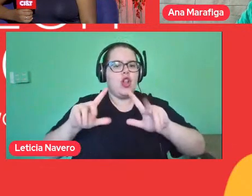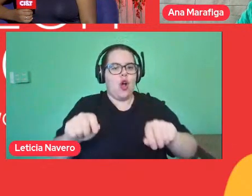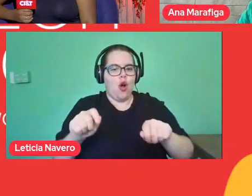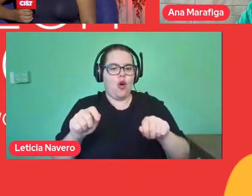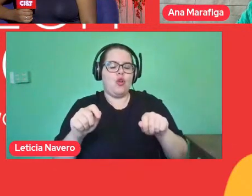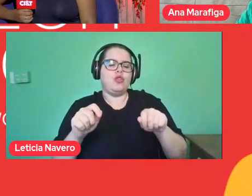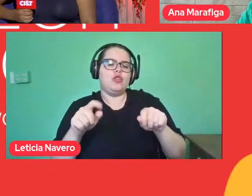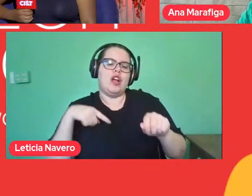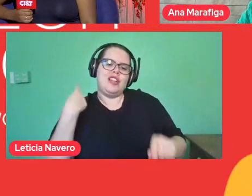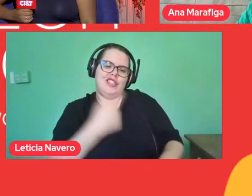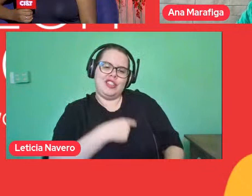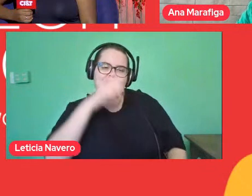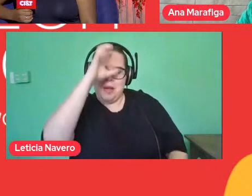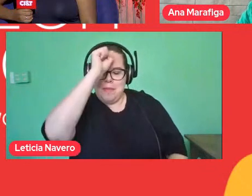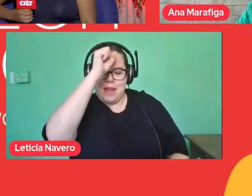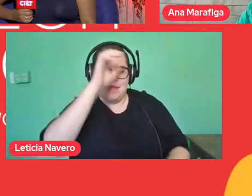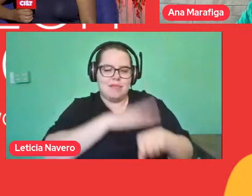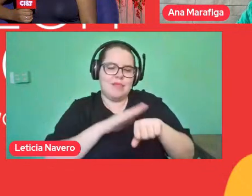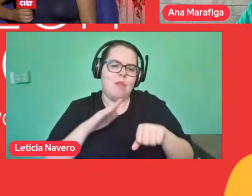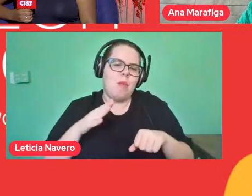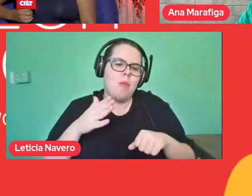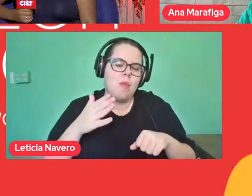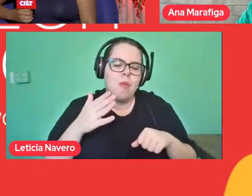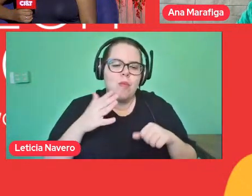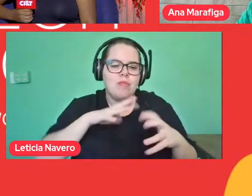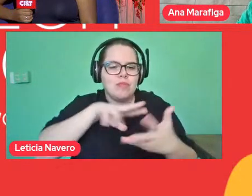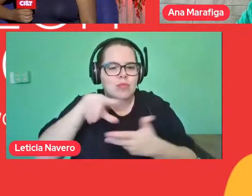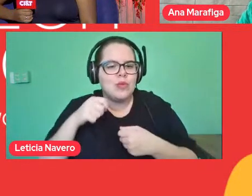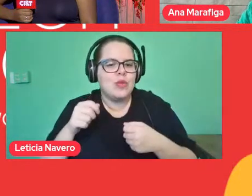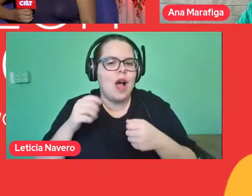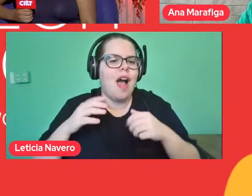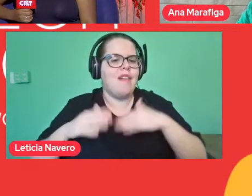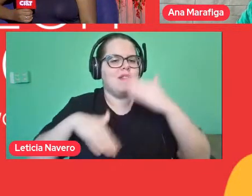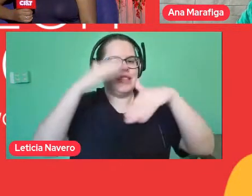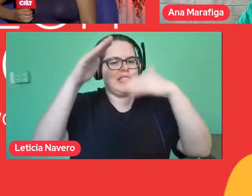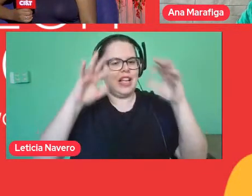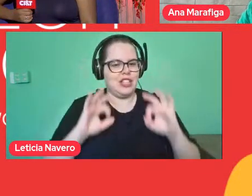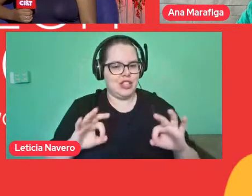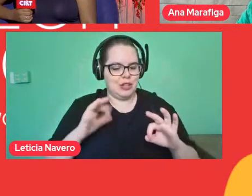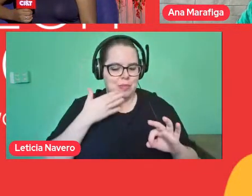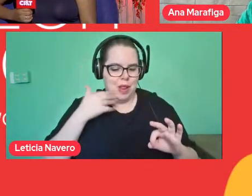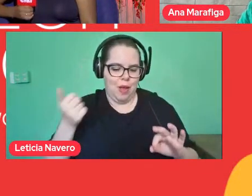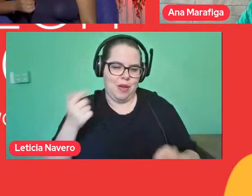né? A gente também consegue fazer o mundo avançar, né, de uma forma mais equilibrada.